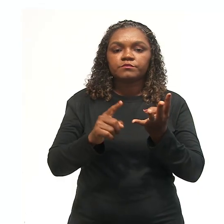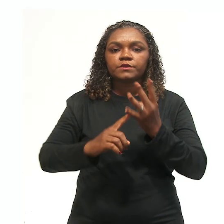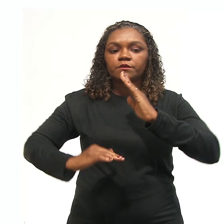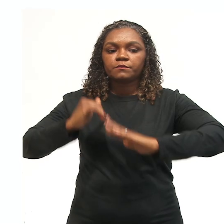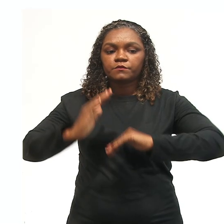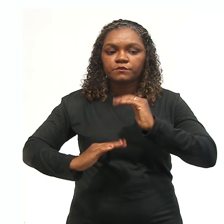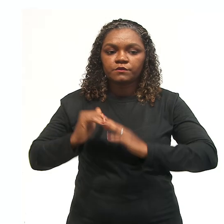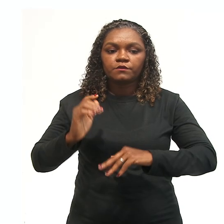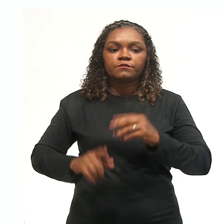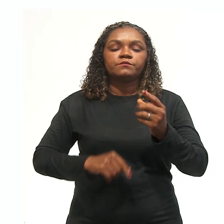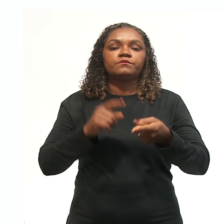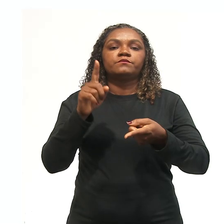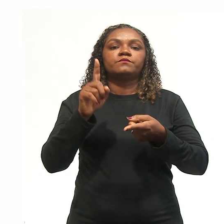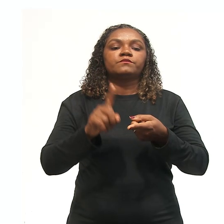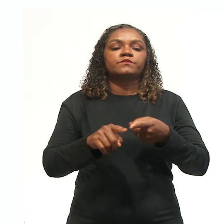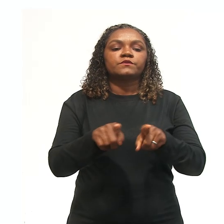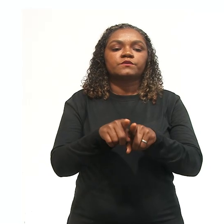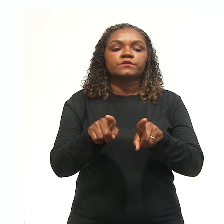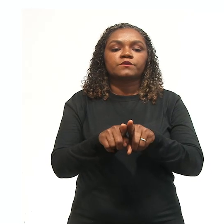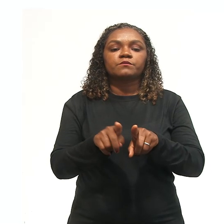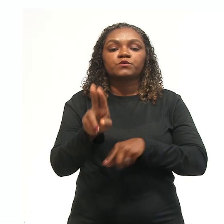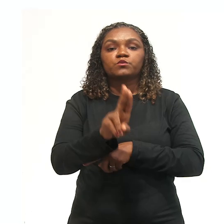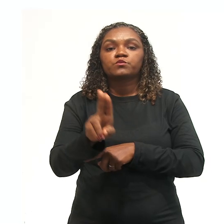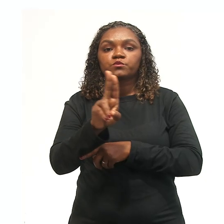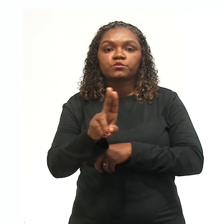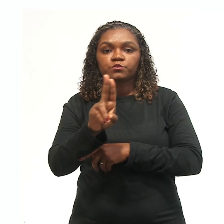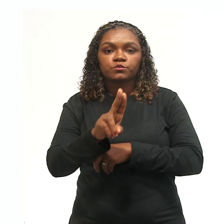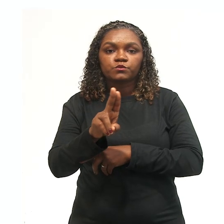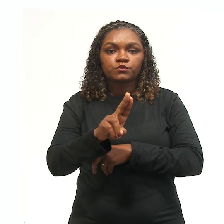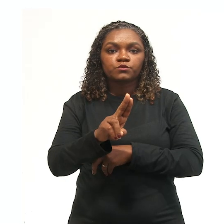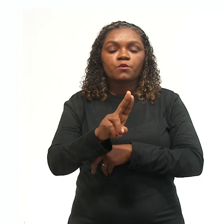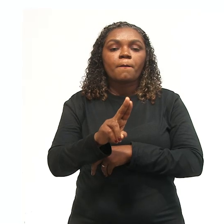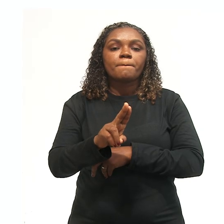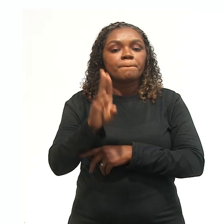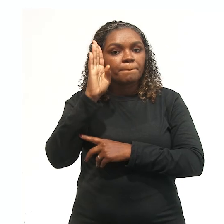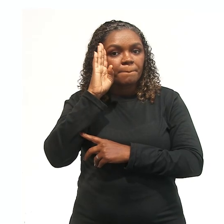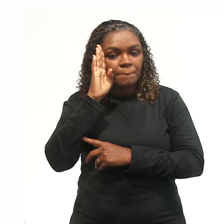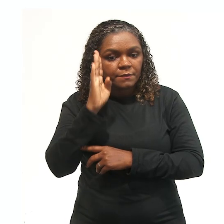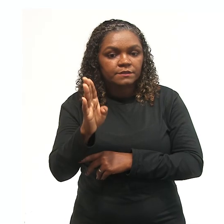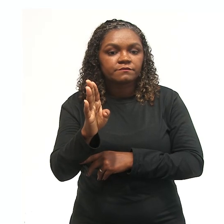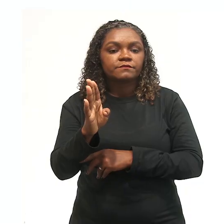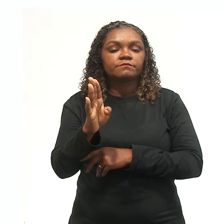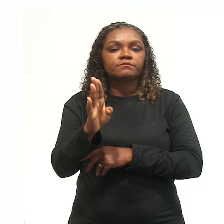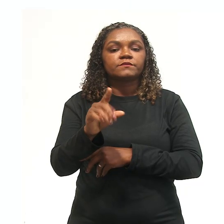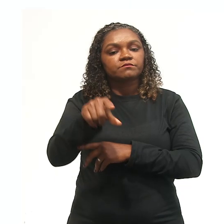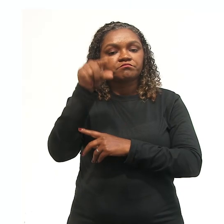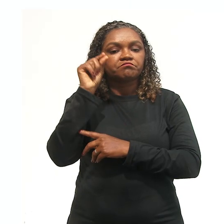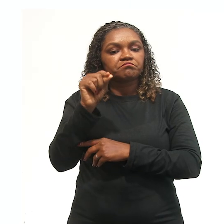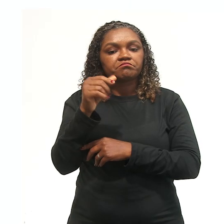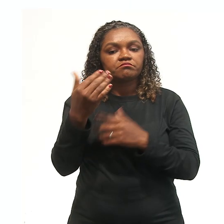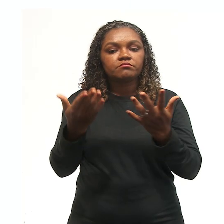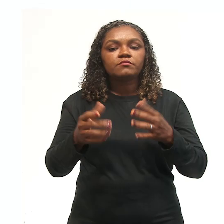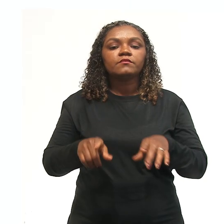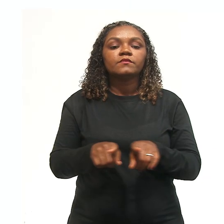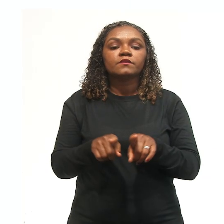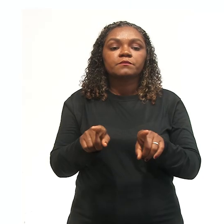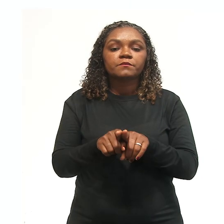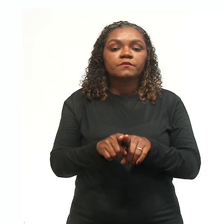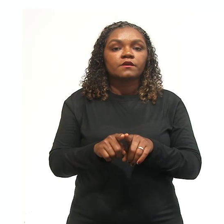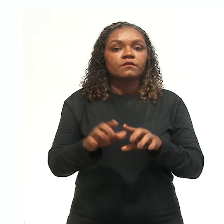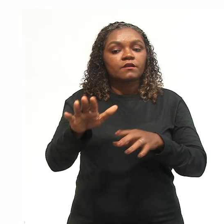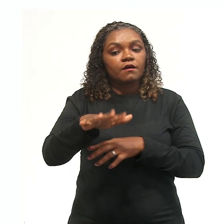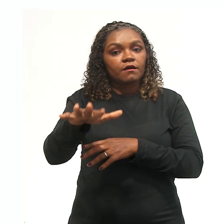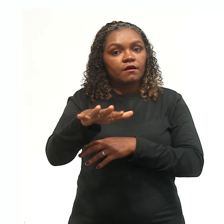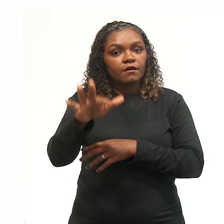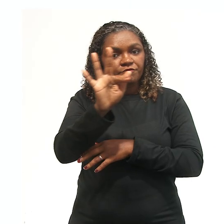uso preferencial do pregão eletrônico, se a gente estiver falando do âmbito federal, os prazos, a negociação,